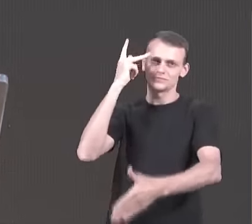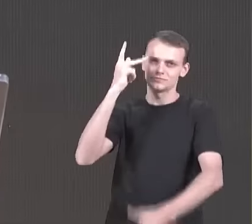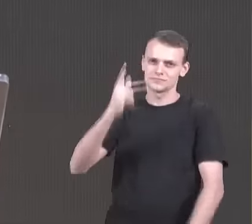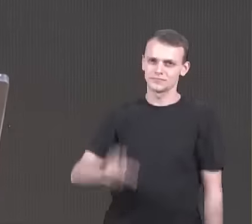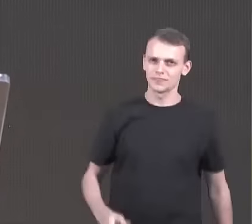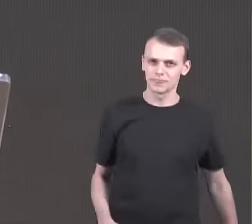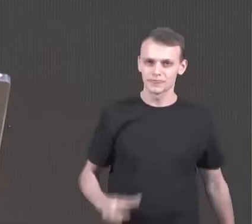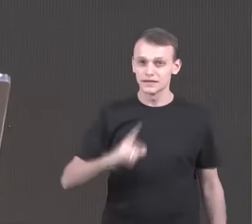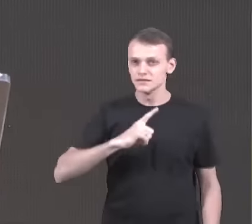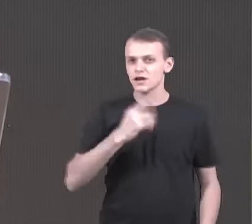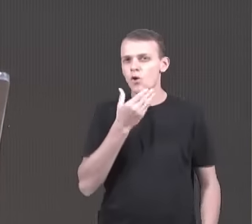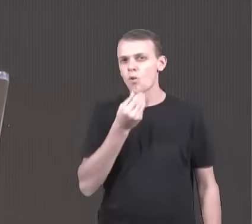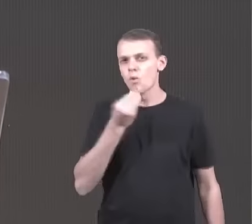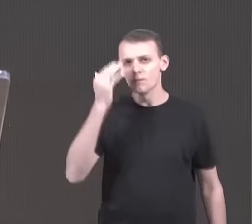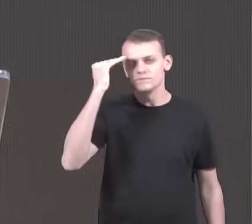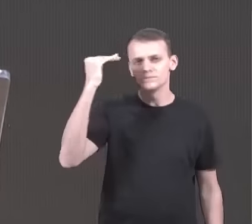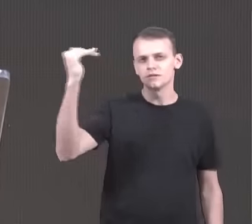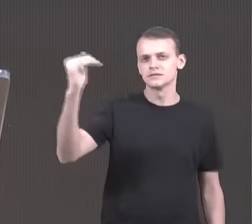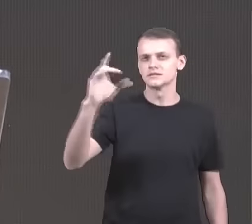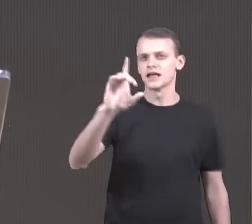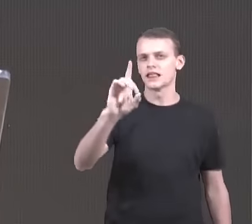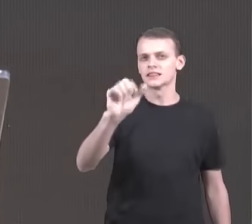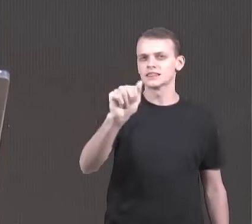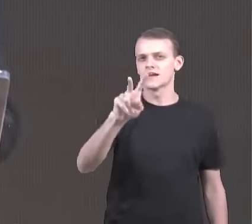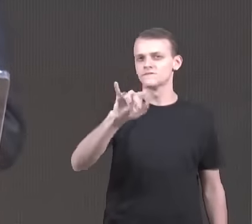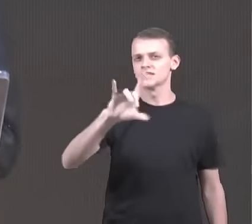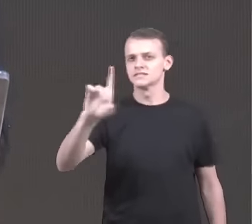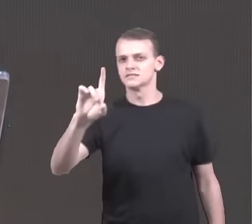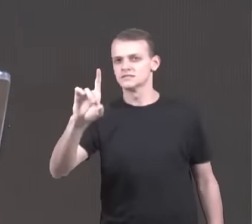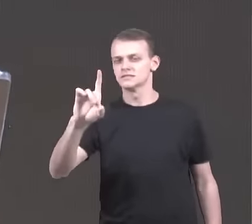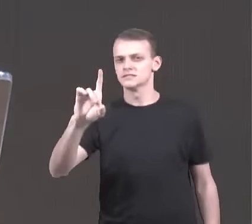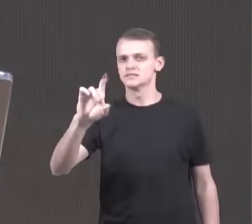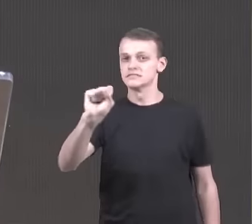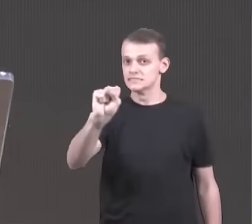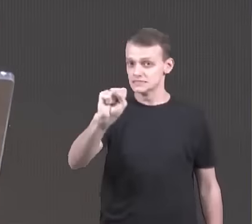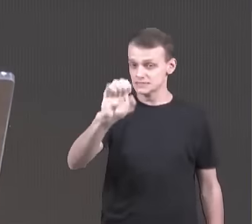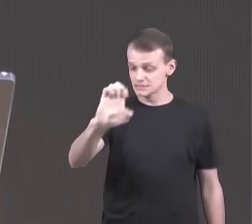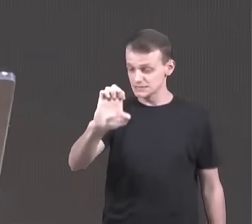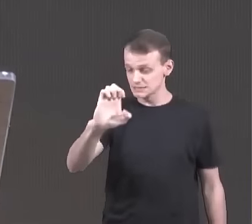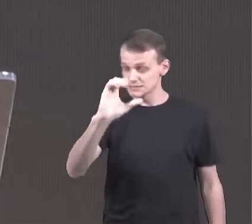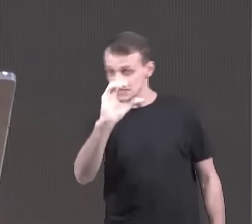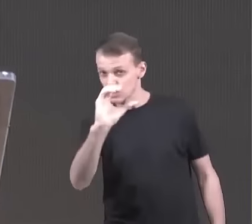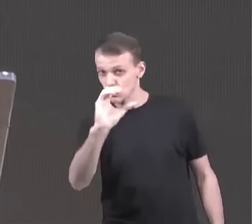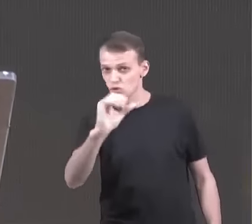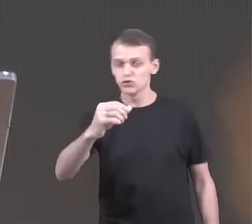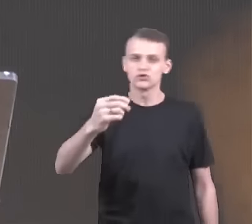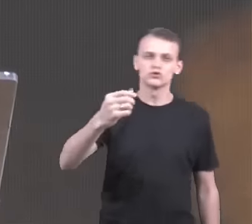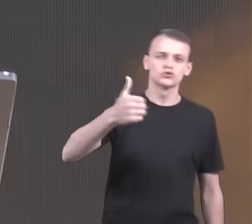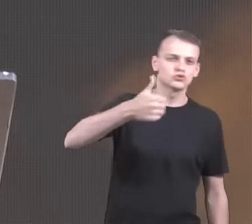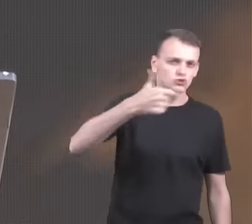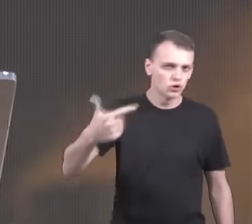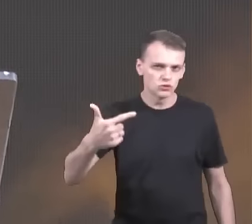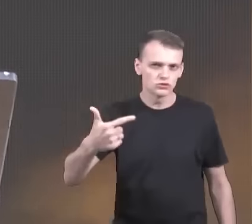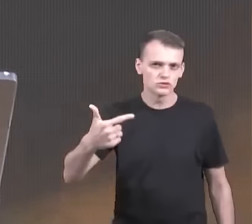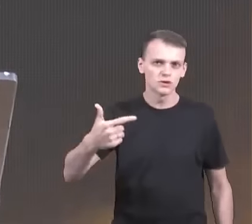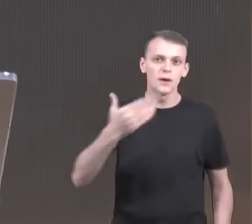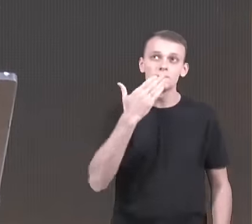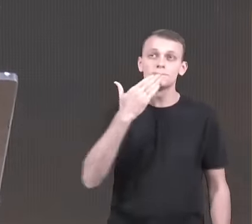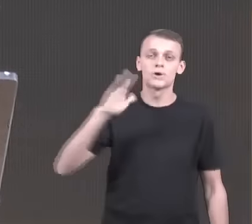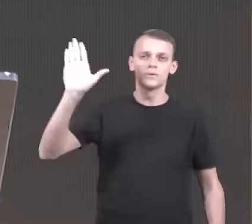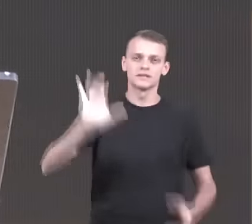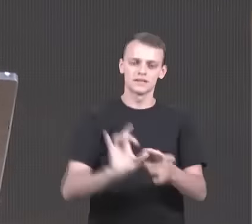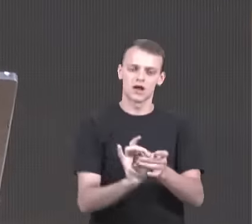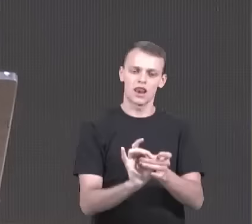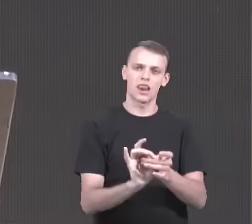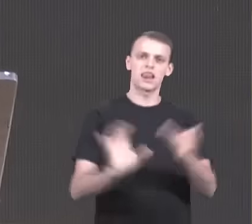David Alroy, no século XII, declarou-se o Messias e prometeu libertar os judeus